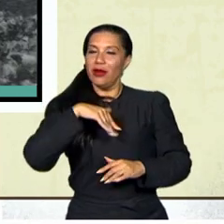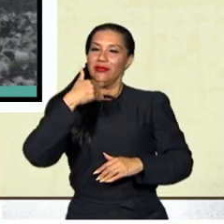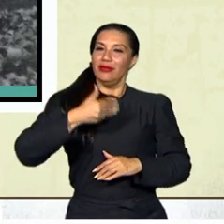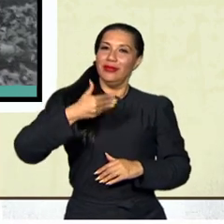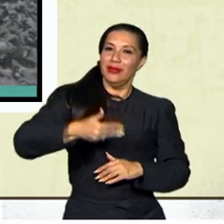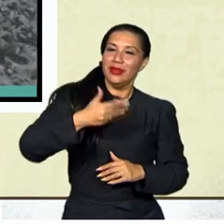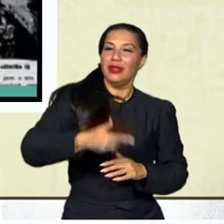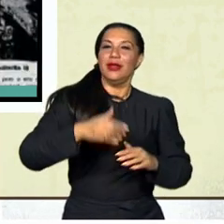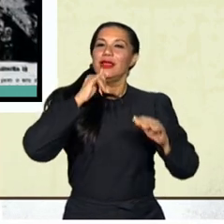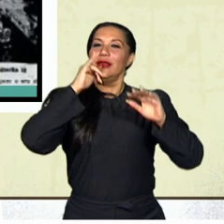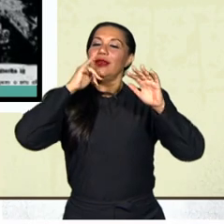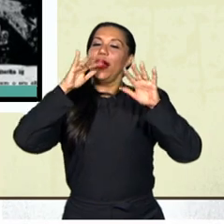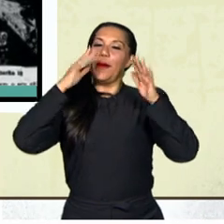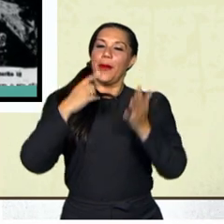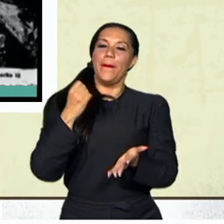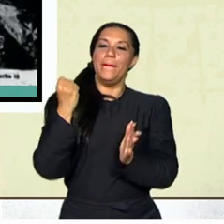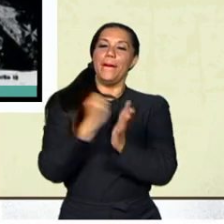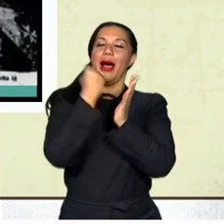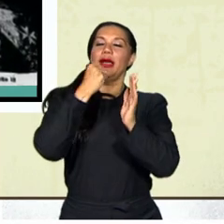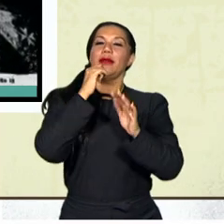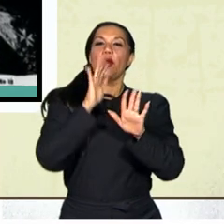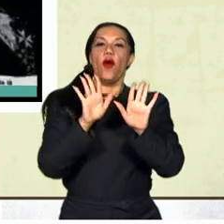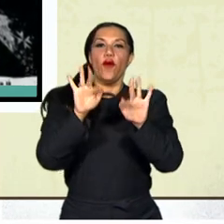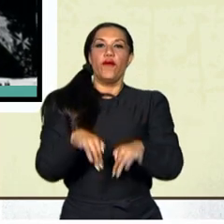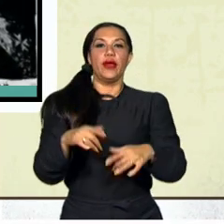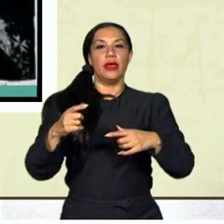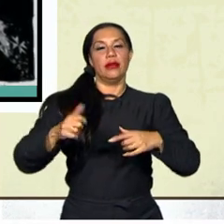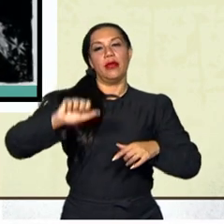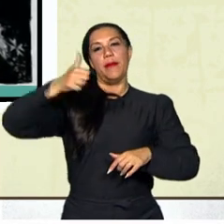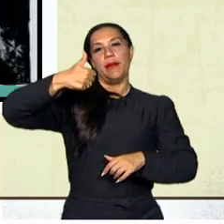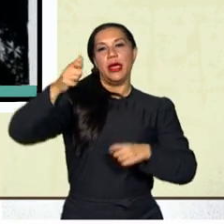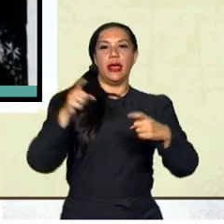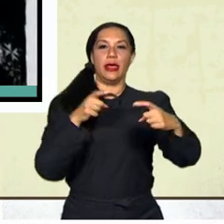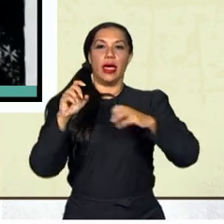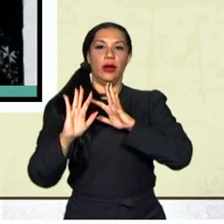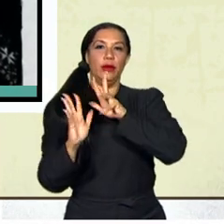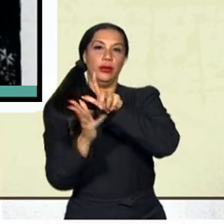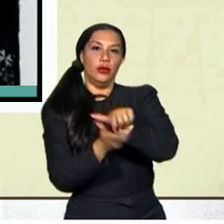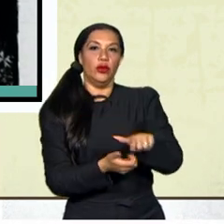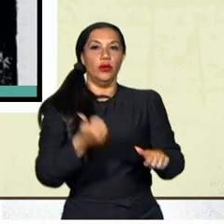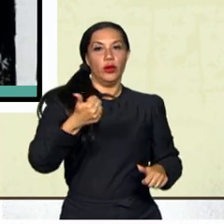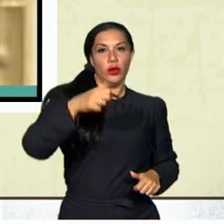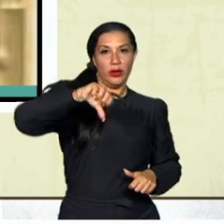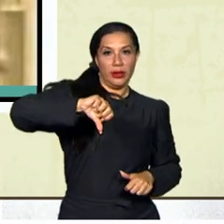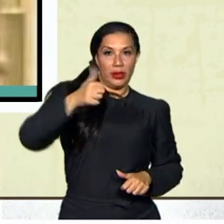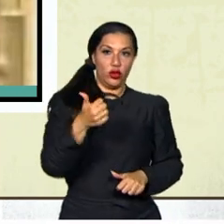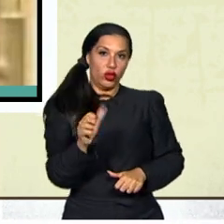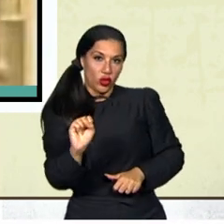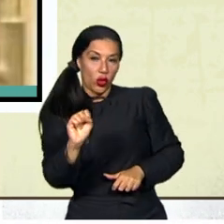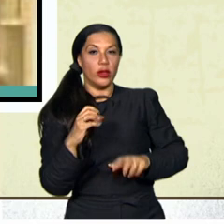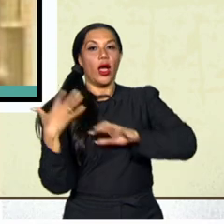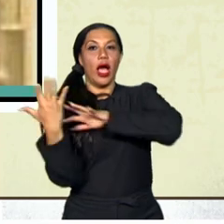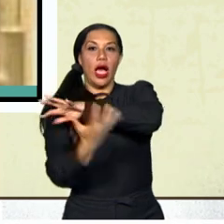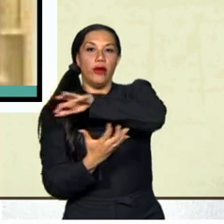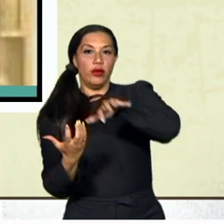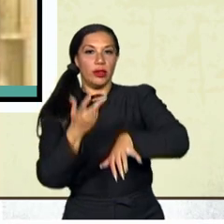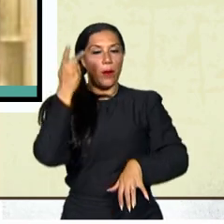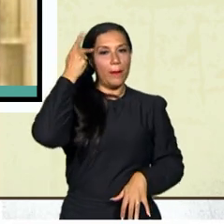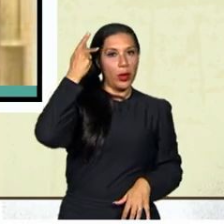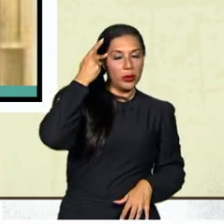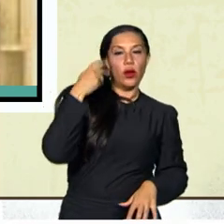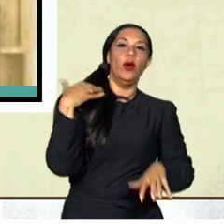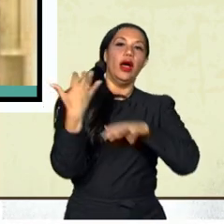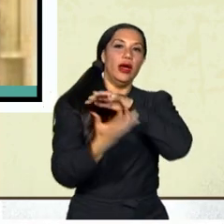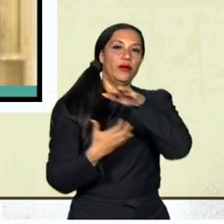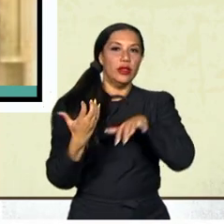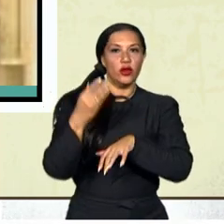eventos marcantes como o fim da Primeira Guerra Mundial em 1918, a Revolução Paulista ou